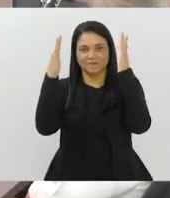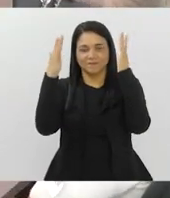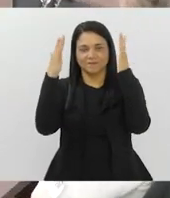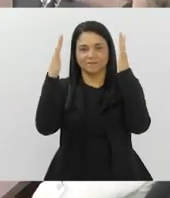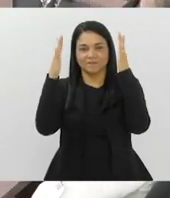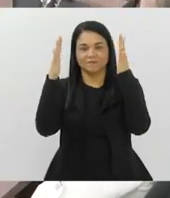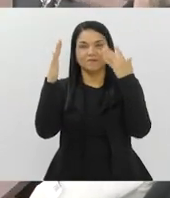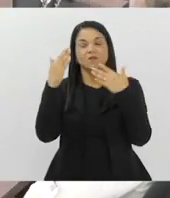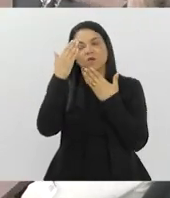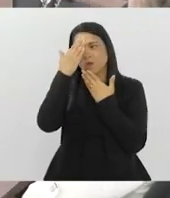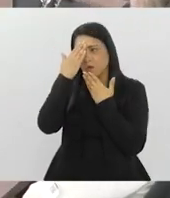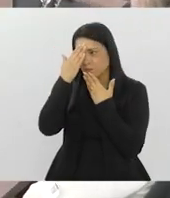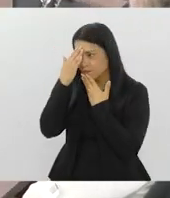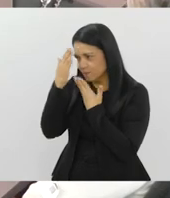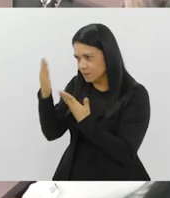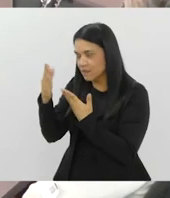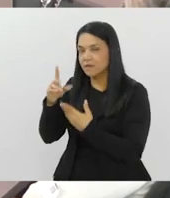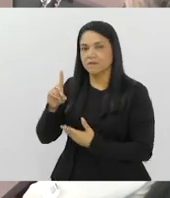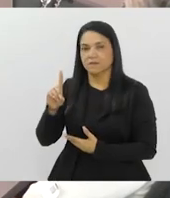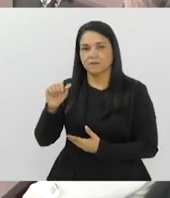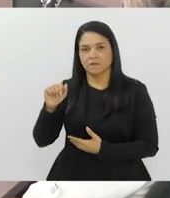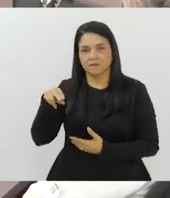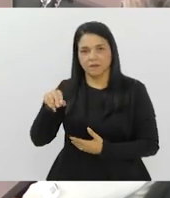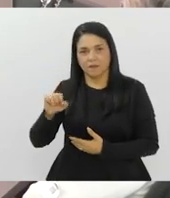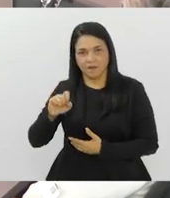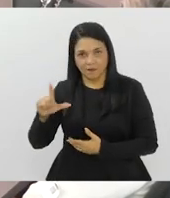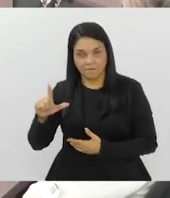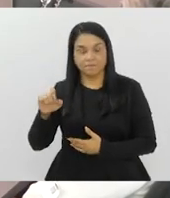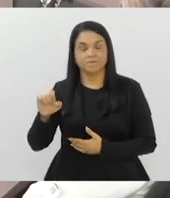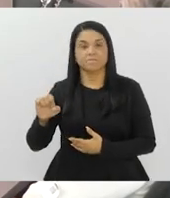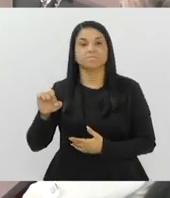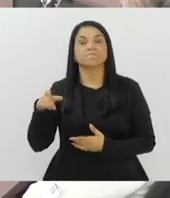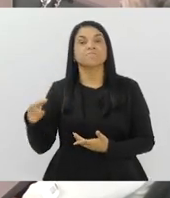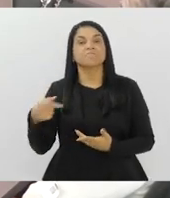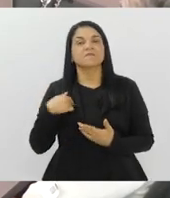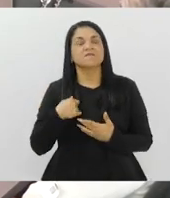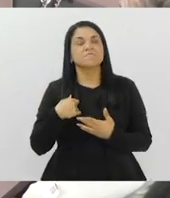Muito obrigada, Daniele, que traz aí,